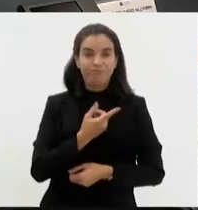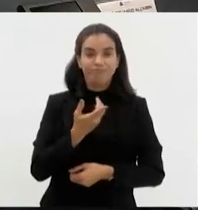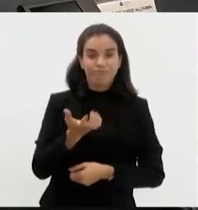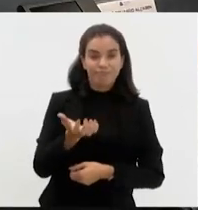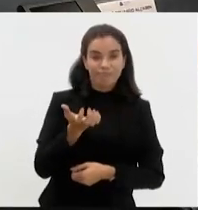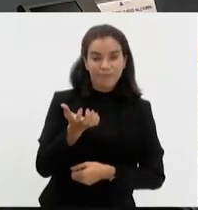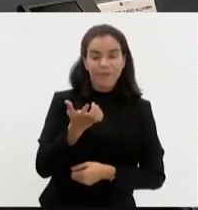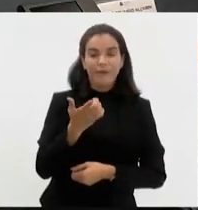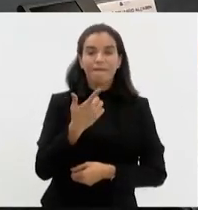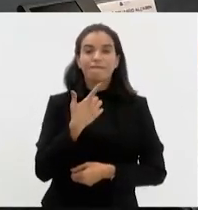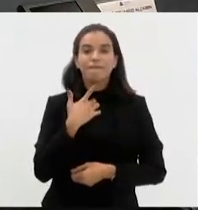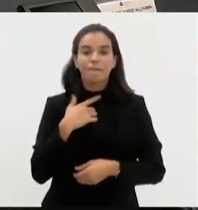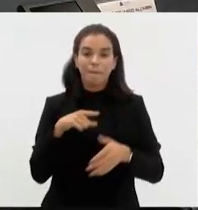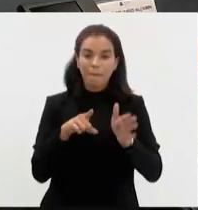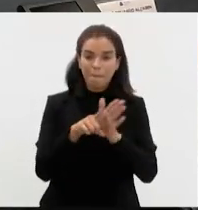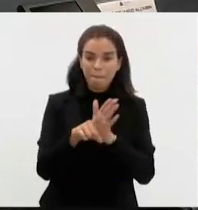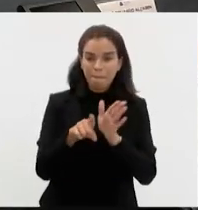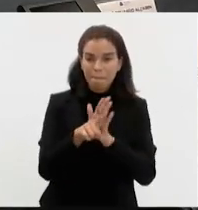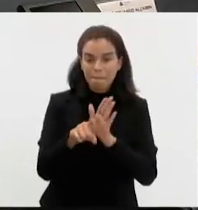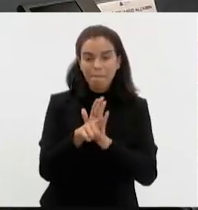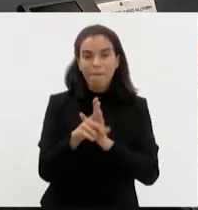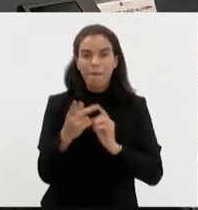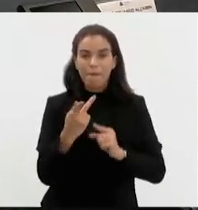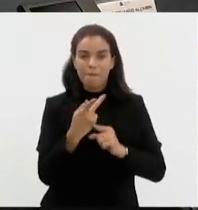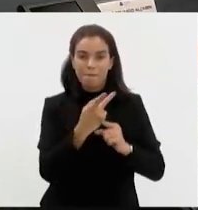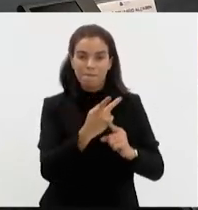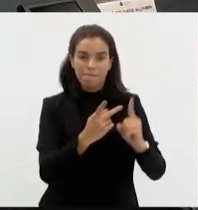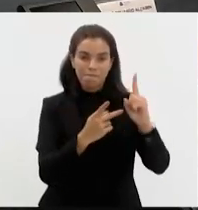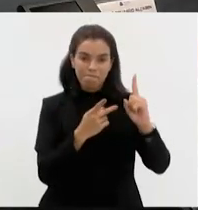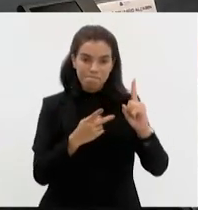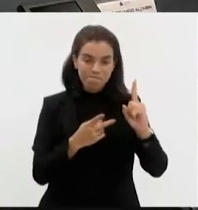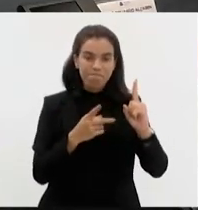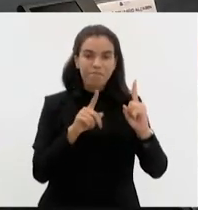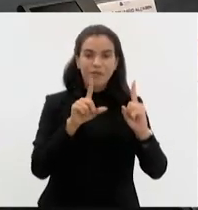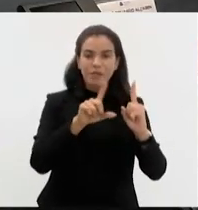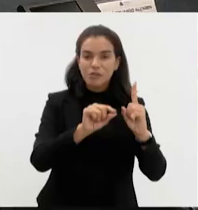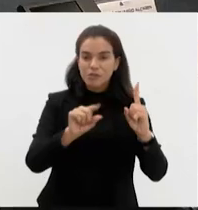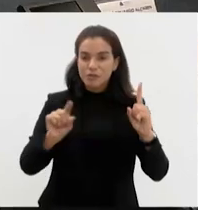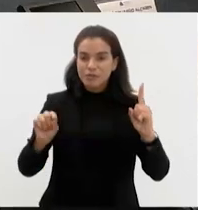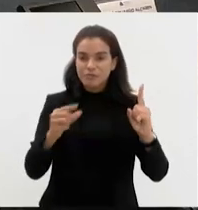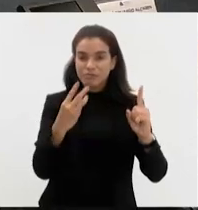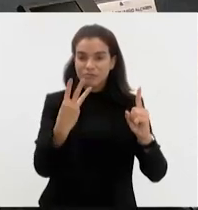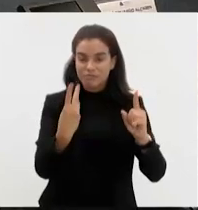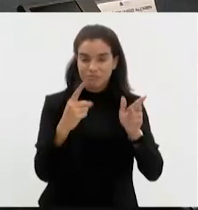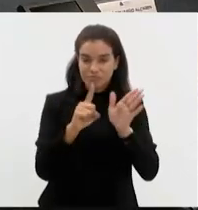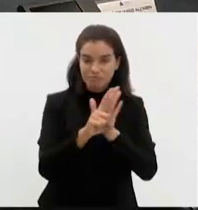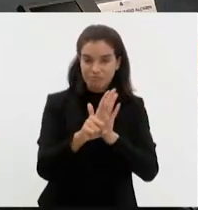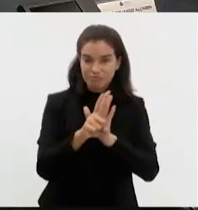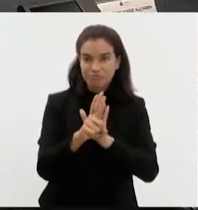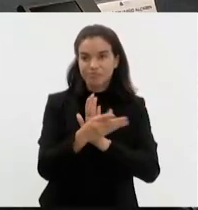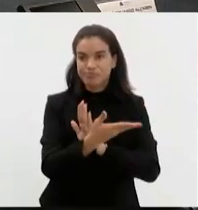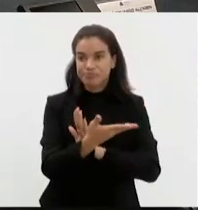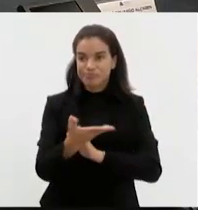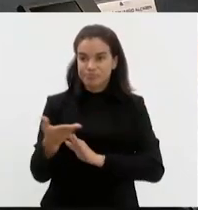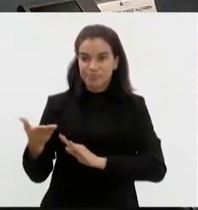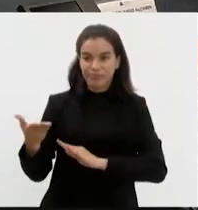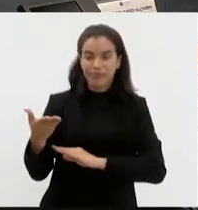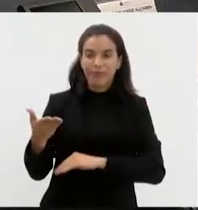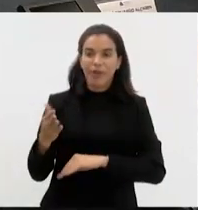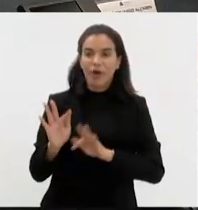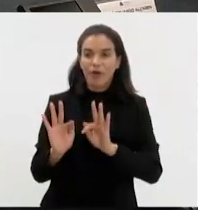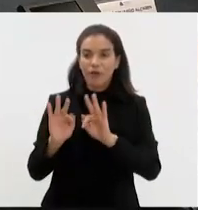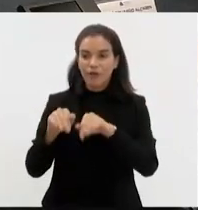perguntas devem se dirigir ao e selecionaremos três perguntas para serem feitas aos nossos convidados ao final de cada